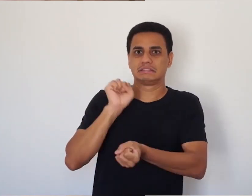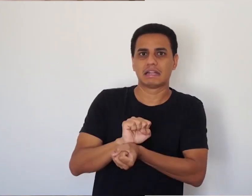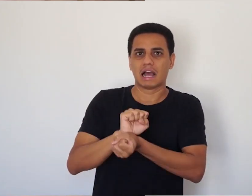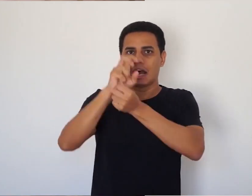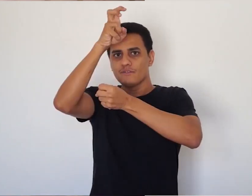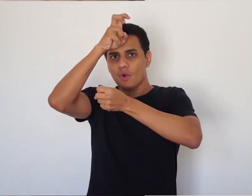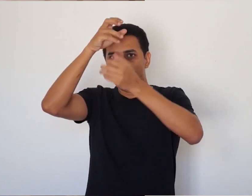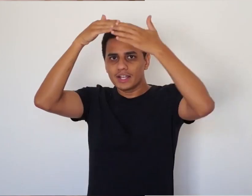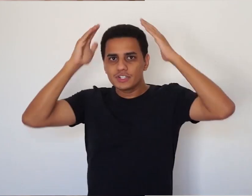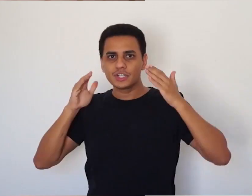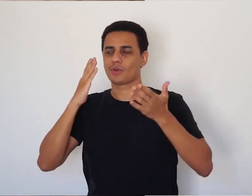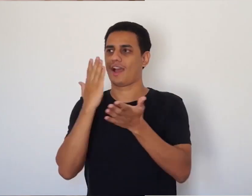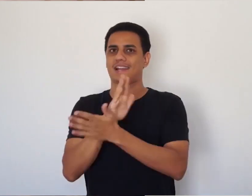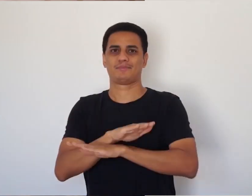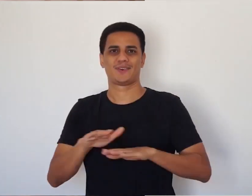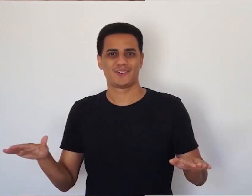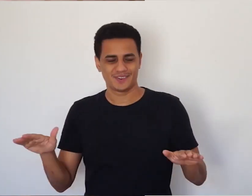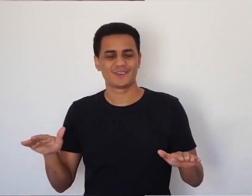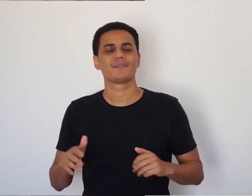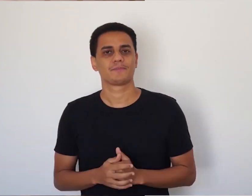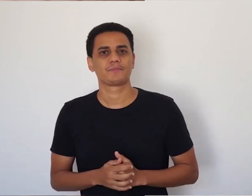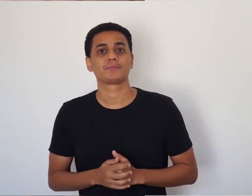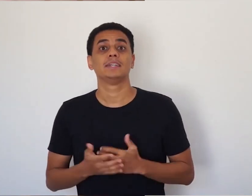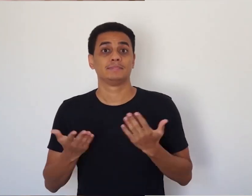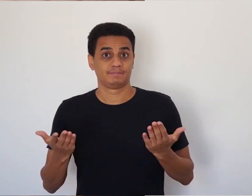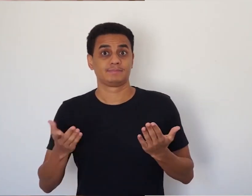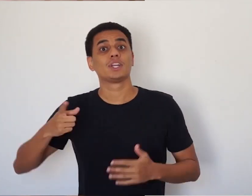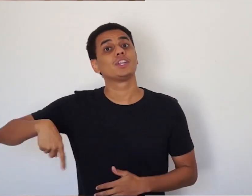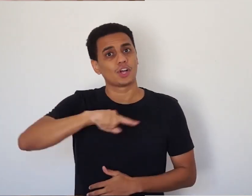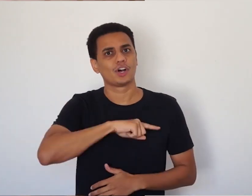Egito. Eu queria dizer para você que todos nós